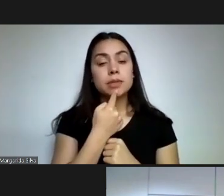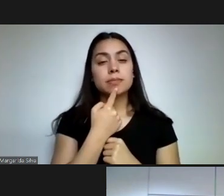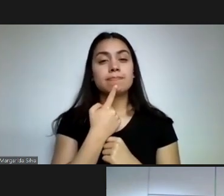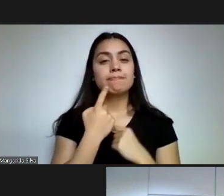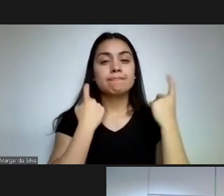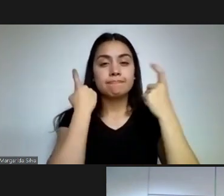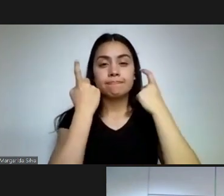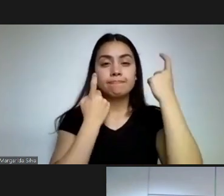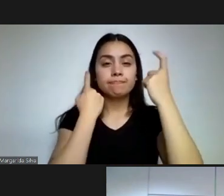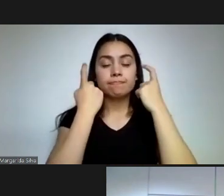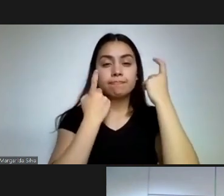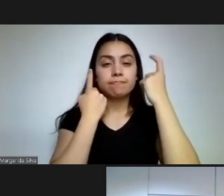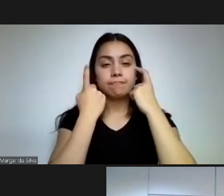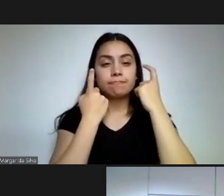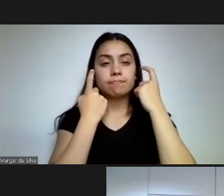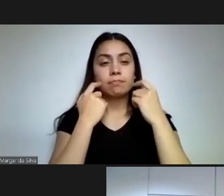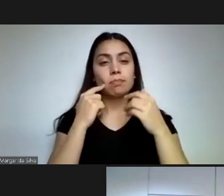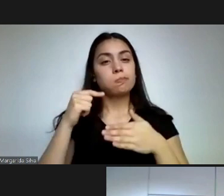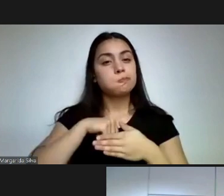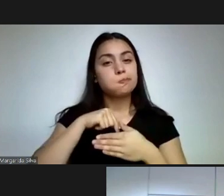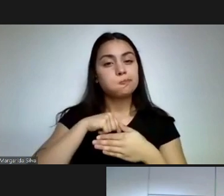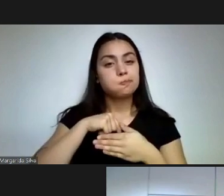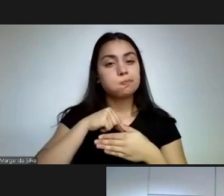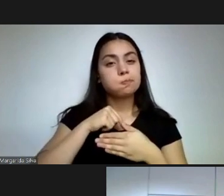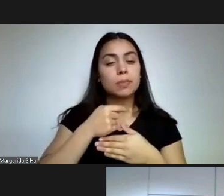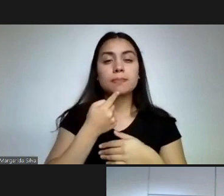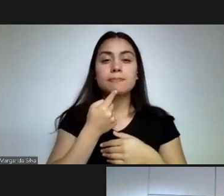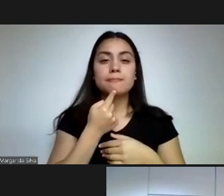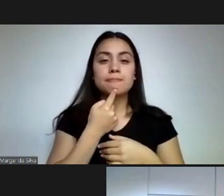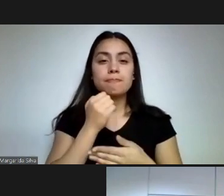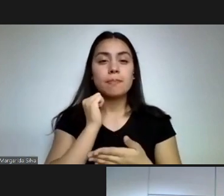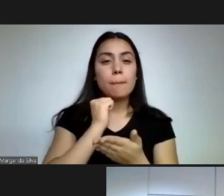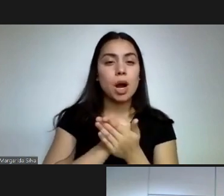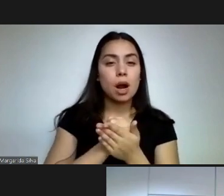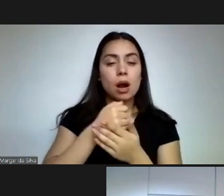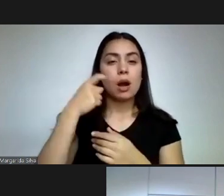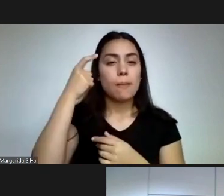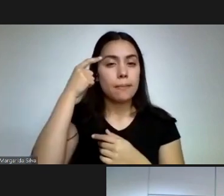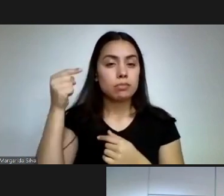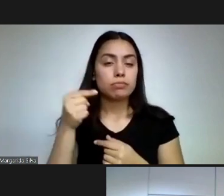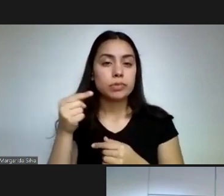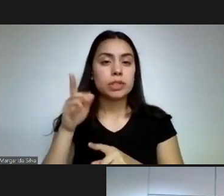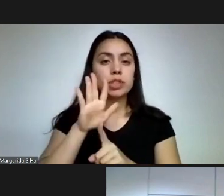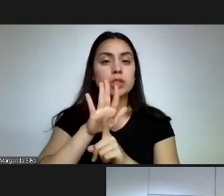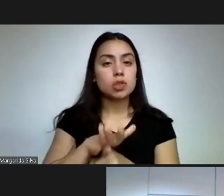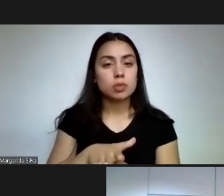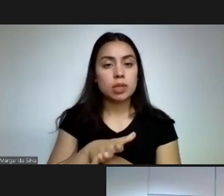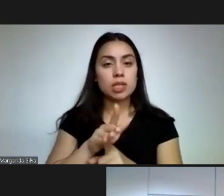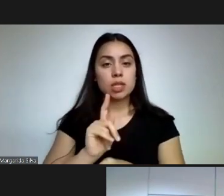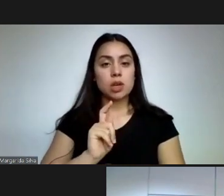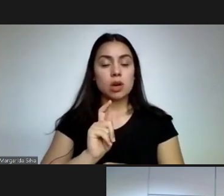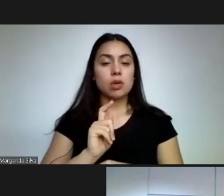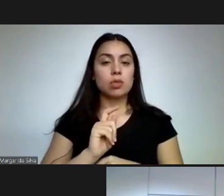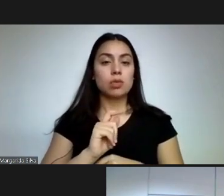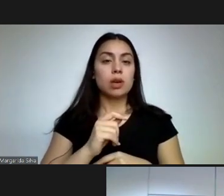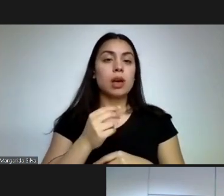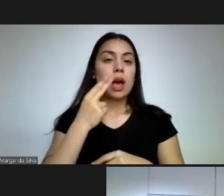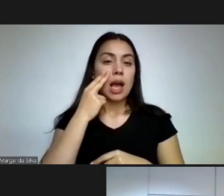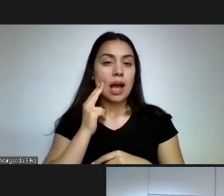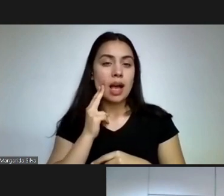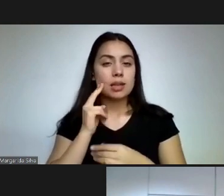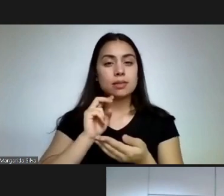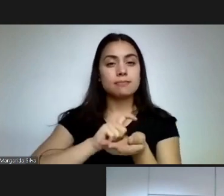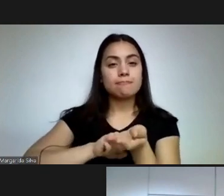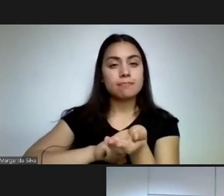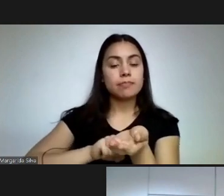a interseccionalidade, ao estarmos a trabalhar agora as questões da discriminação étnica e questões, por exemplo, de discriminação de género num